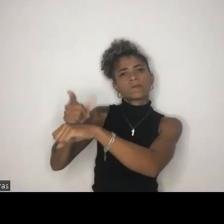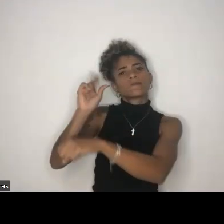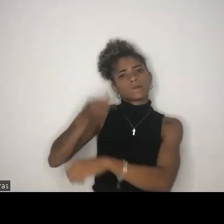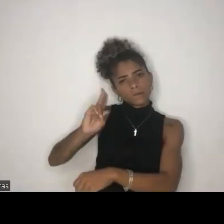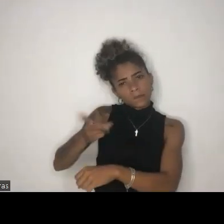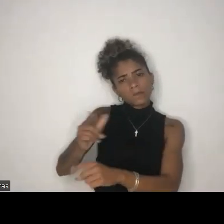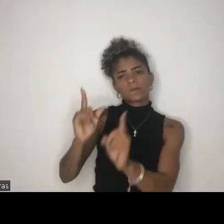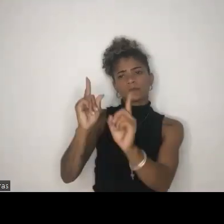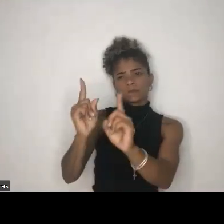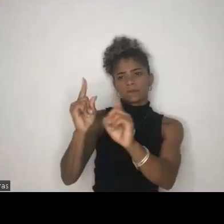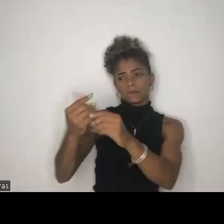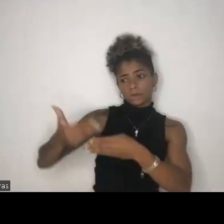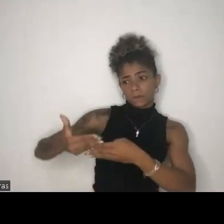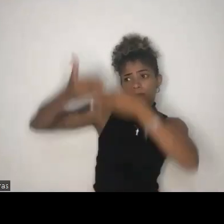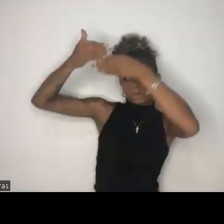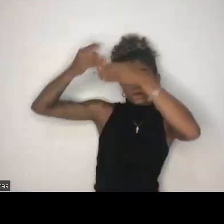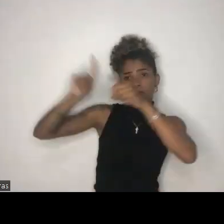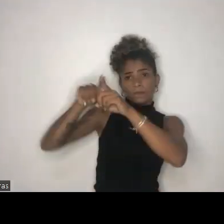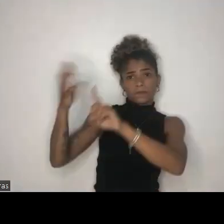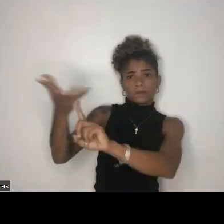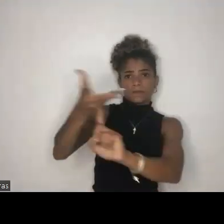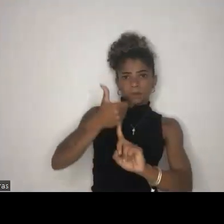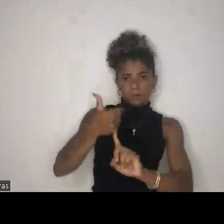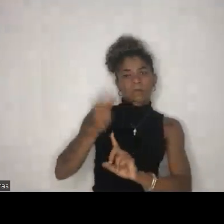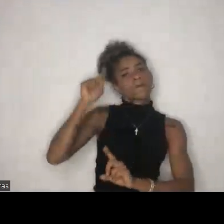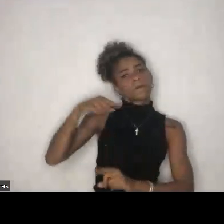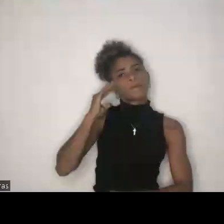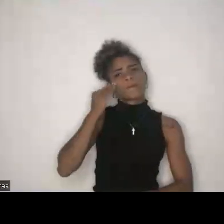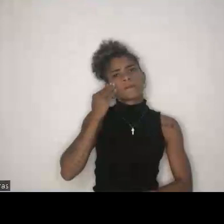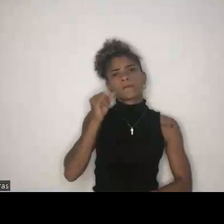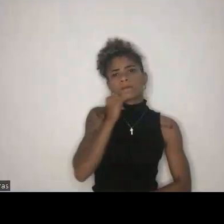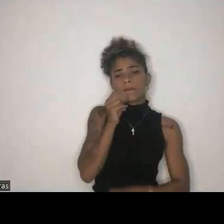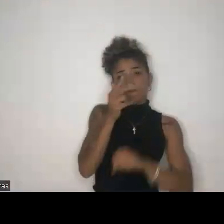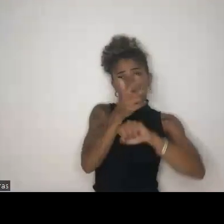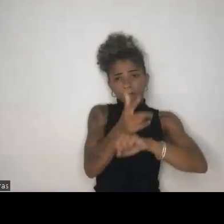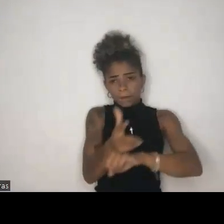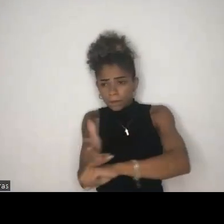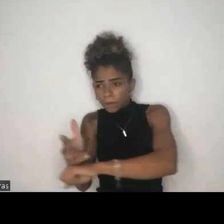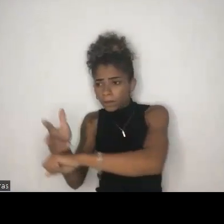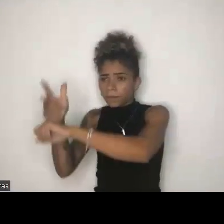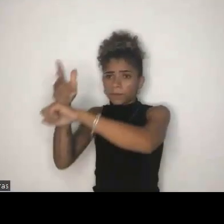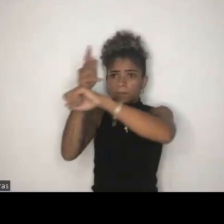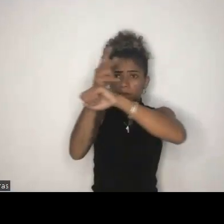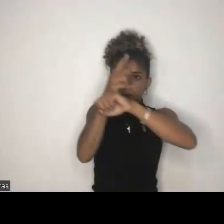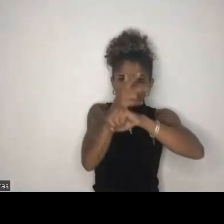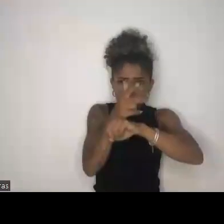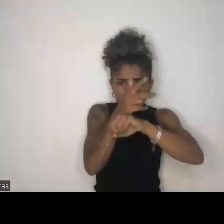fazendo cenário e direção de arte e aí eu comecei a entender a câmera comecei a aprender